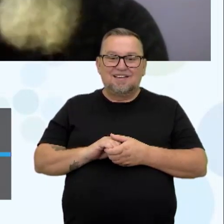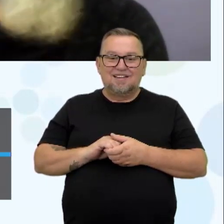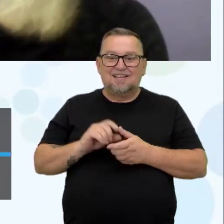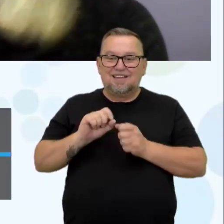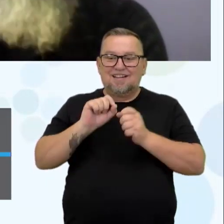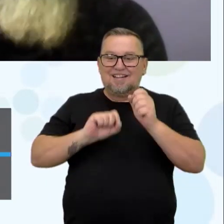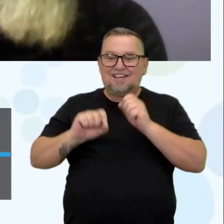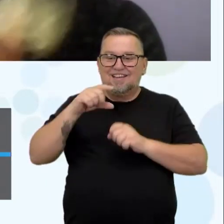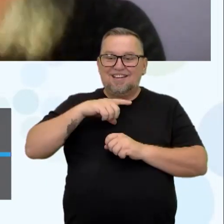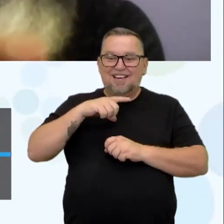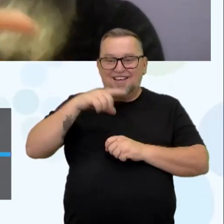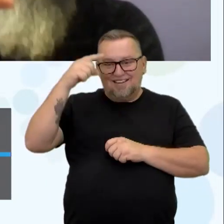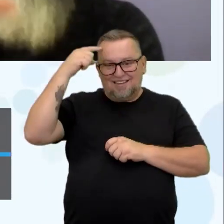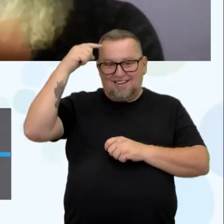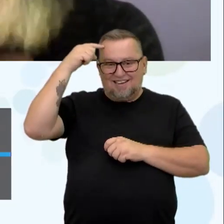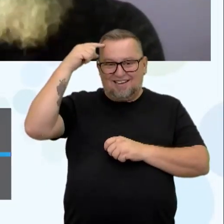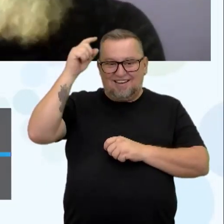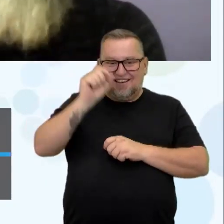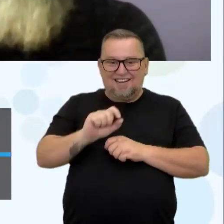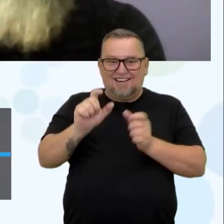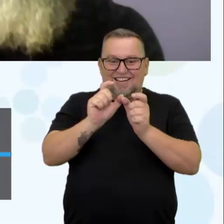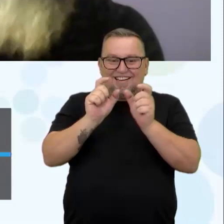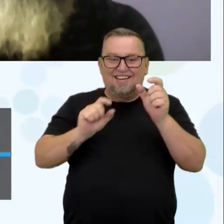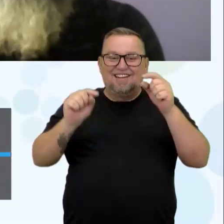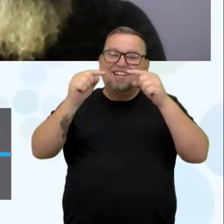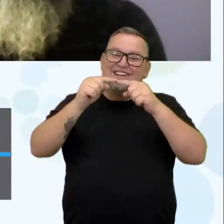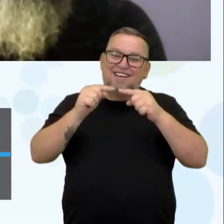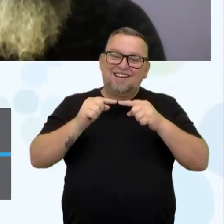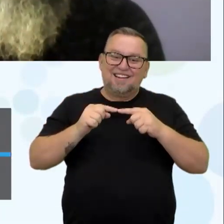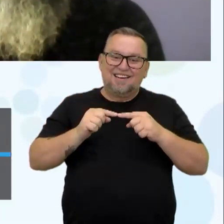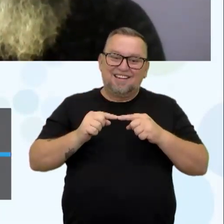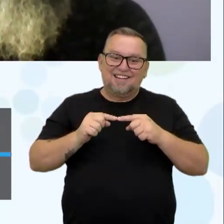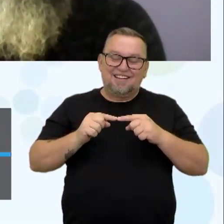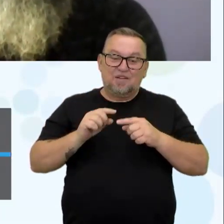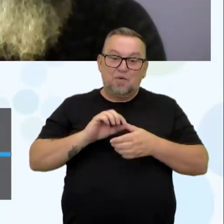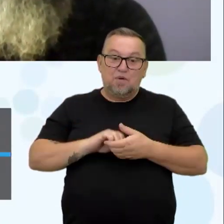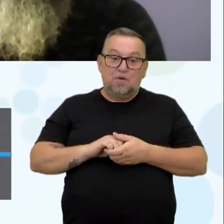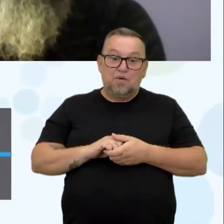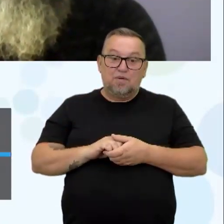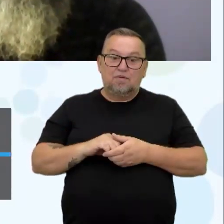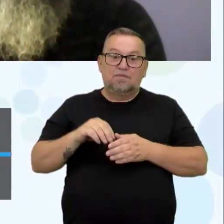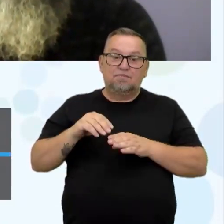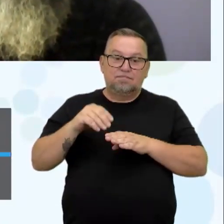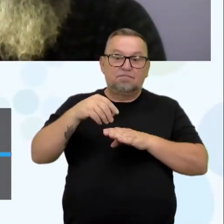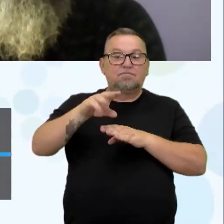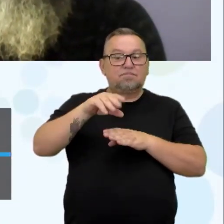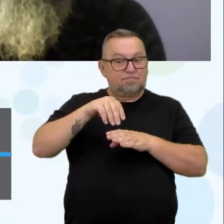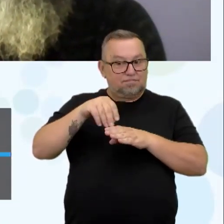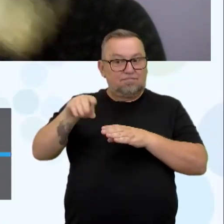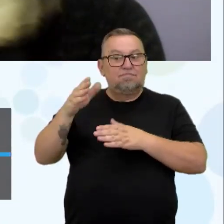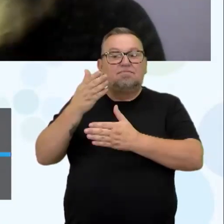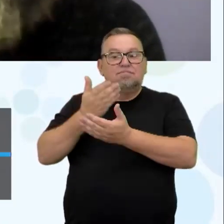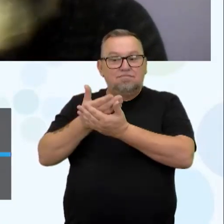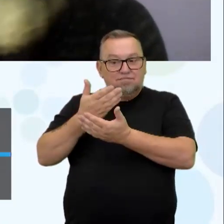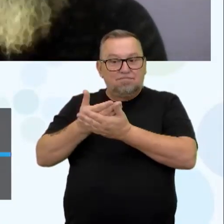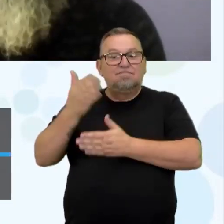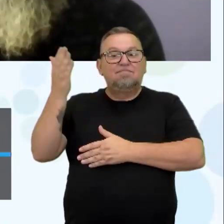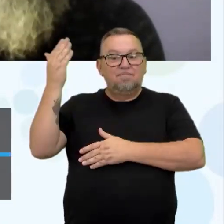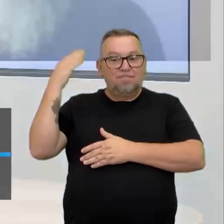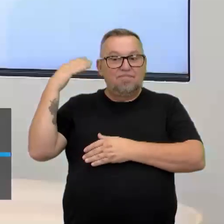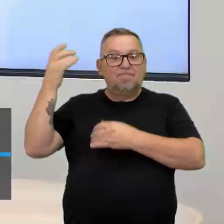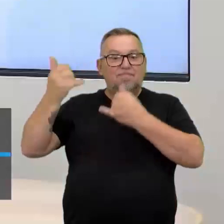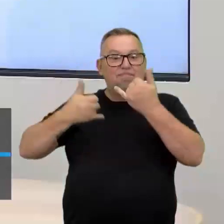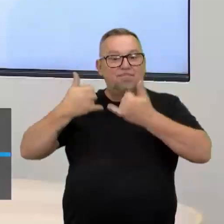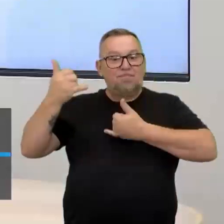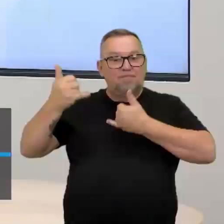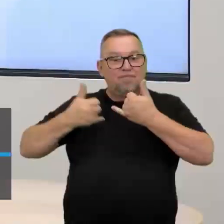O que você tem em mente, assim, essa palavra? O que significa para você? É porque você já deu pistas na aula passada, né? Você contou para a